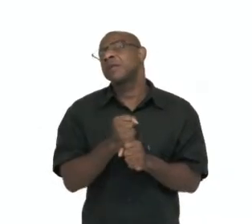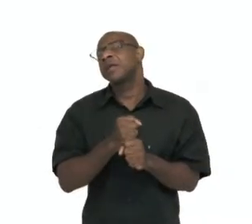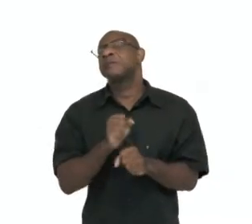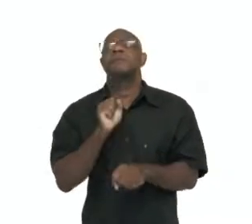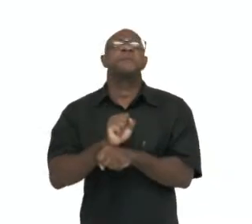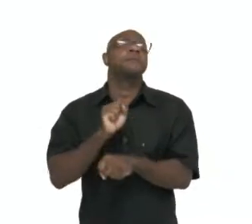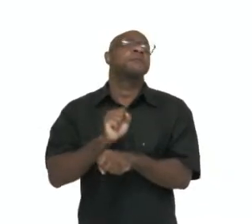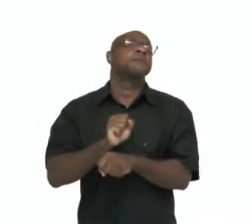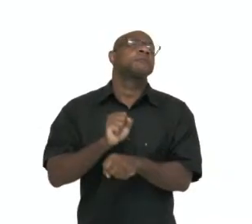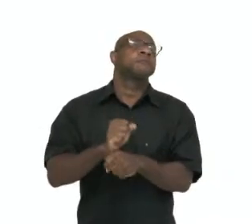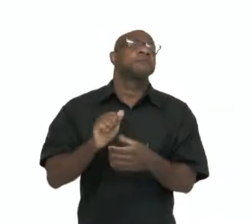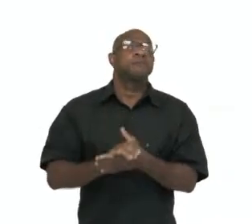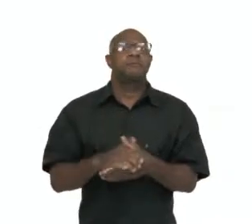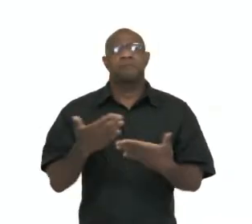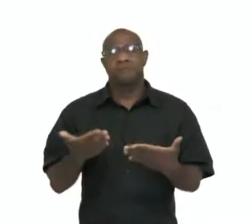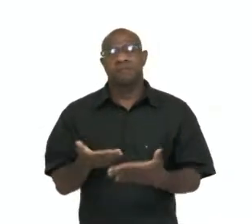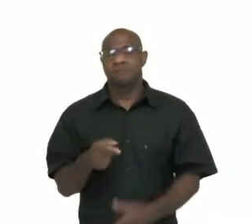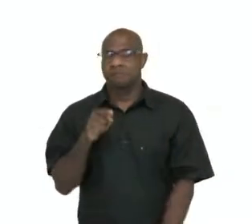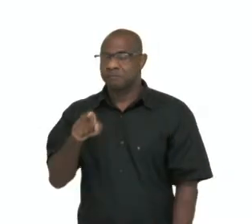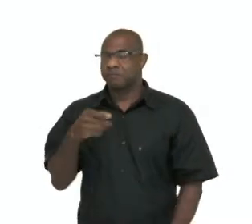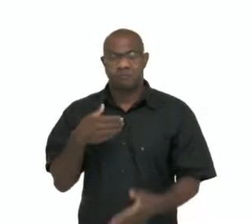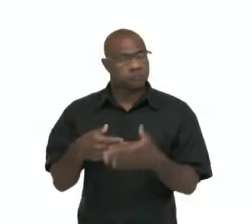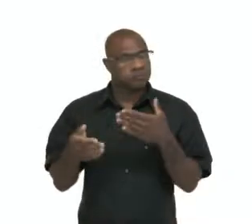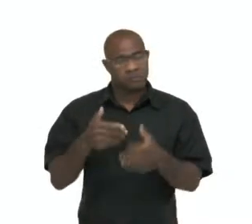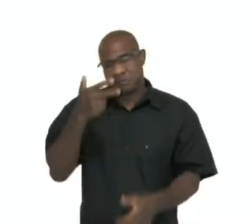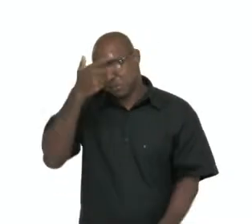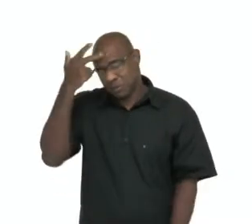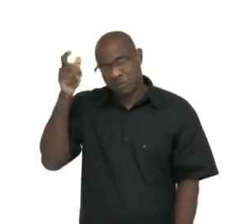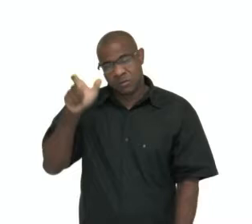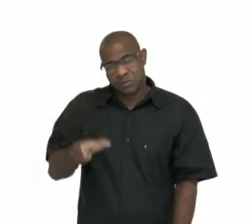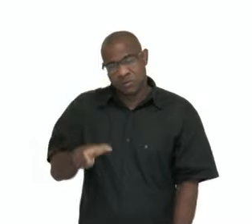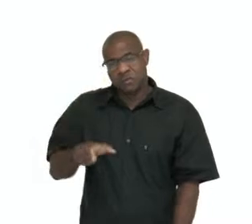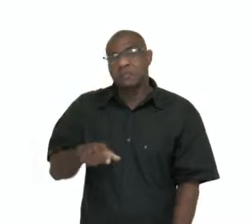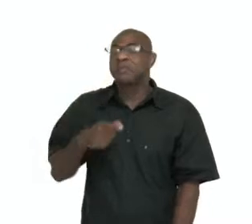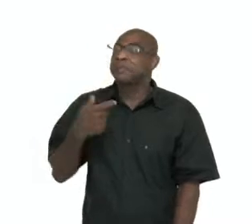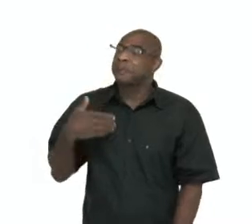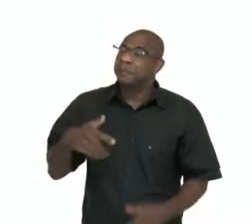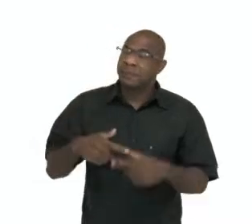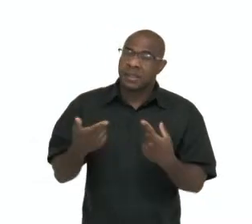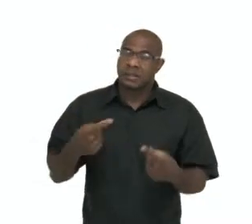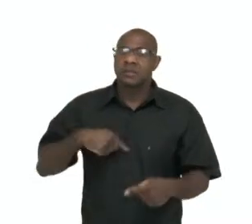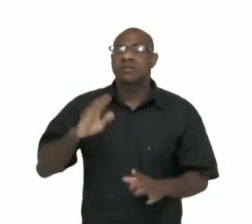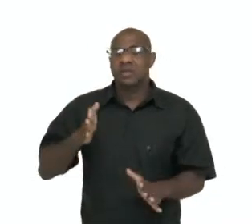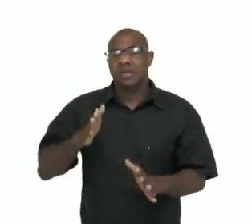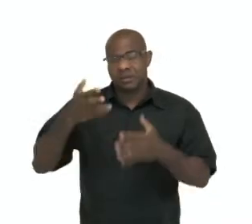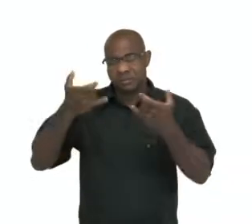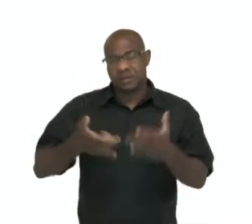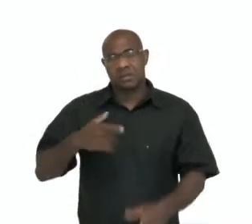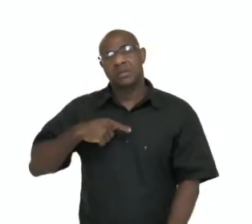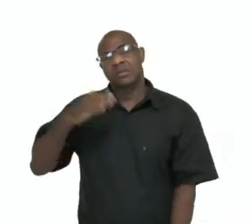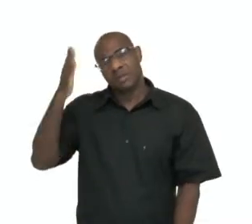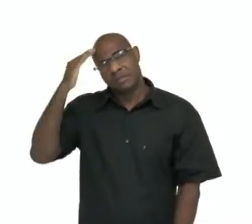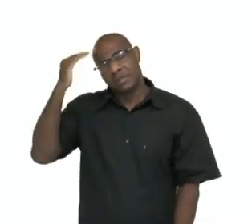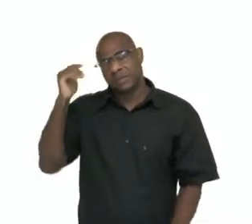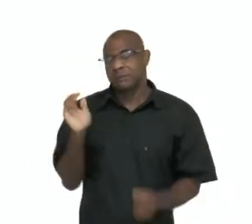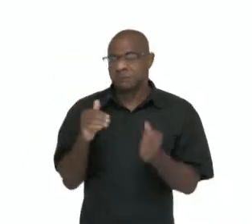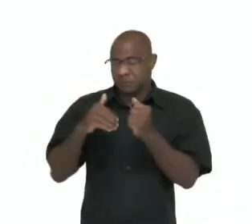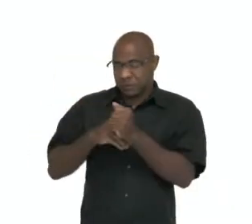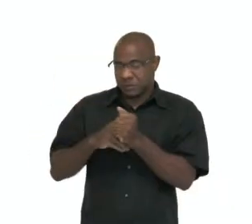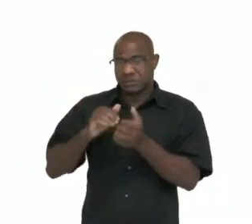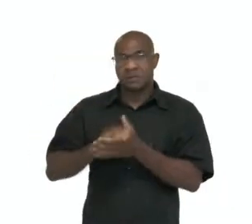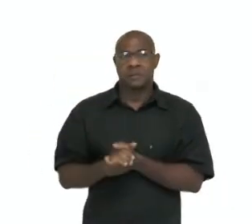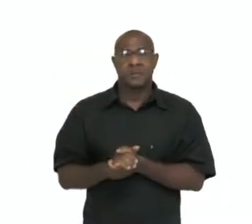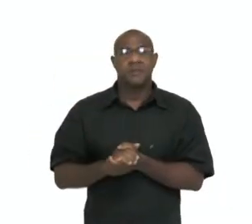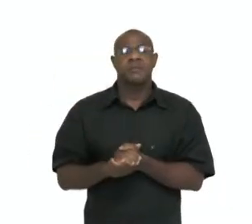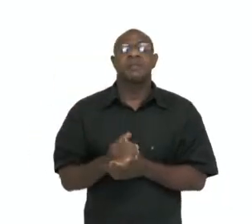espera, seja você quem for, contando apenas com o que eu sabia e mais ninguém. Mas já